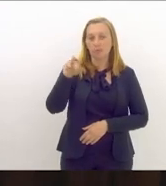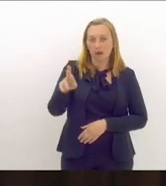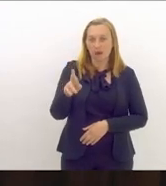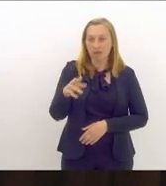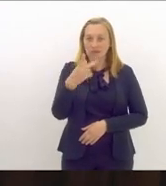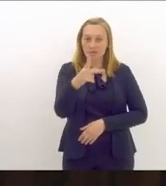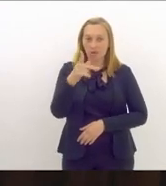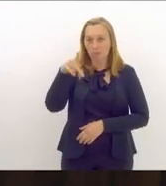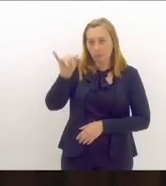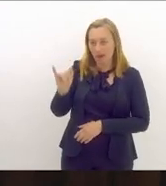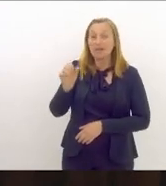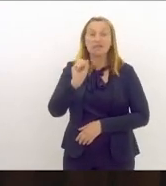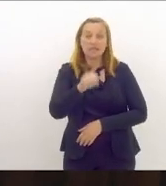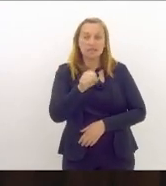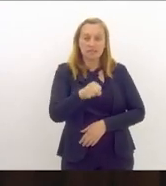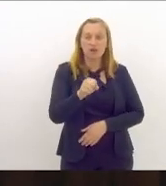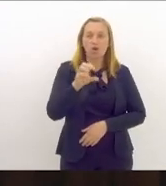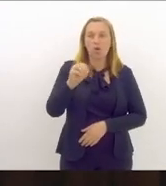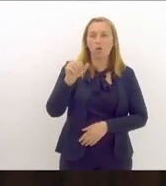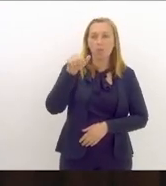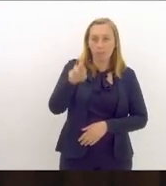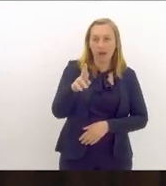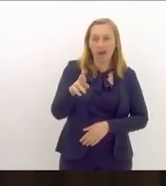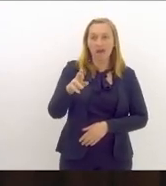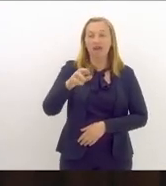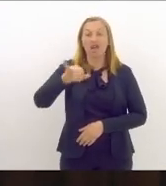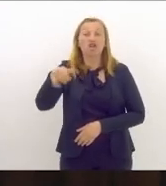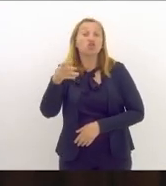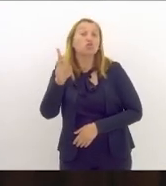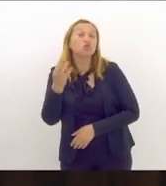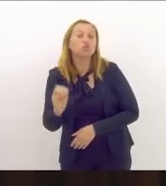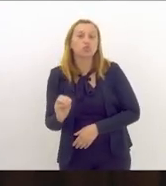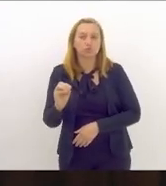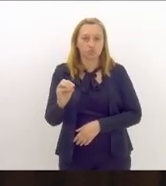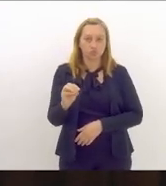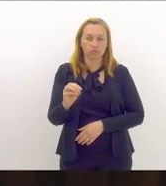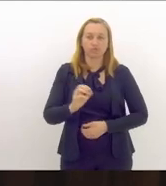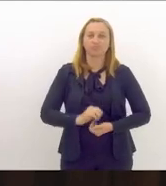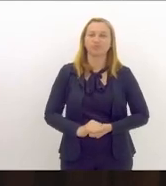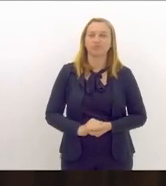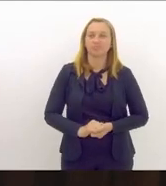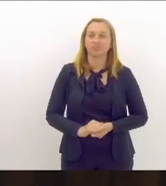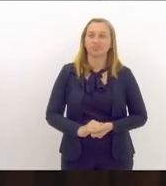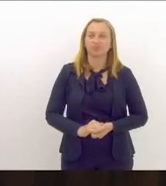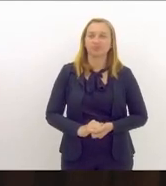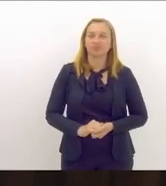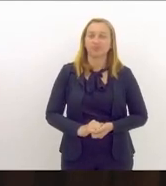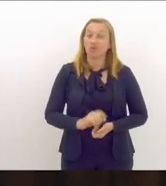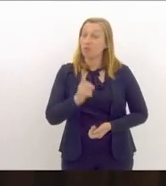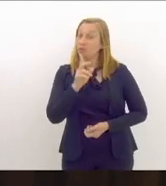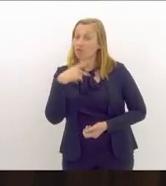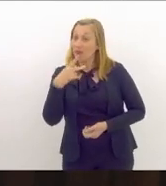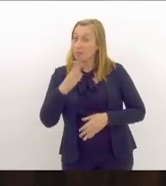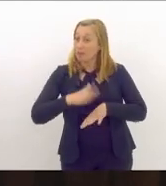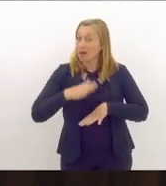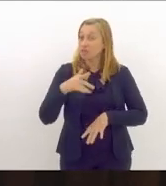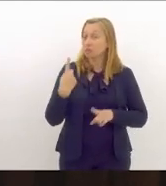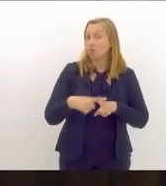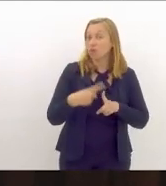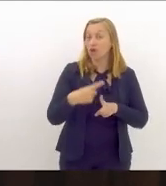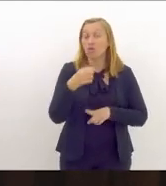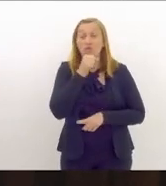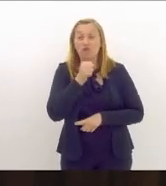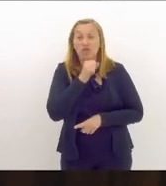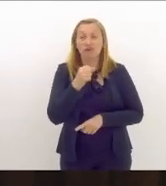seu pai. Sim, porque o Omar é Juninho, filho do seu Omar. Não vou falar mais porque o coroa vai te chamar